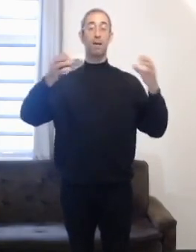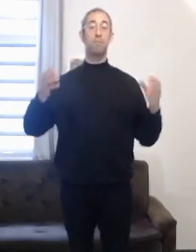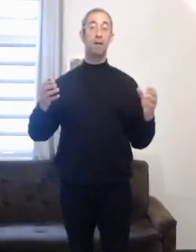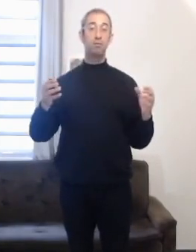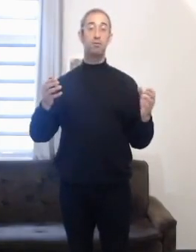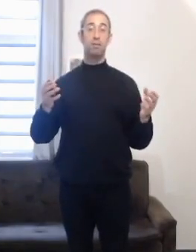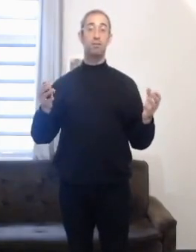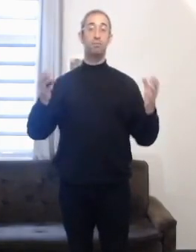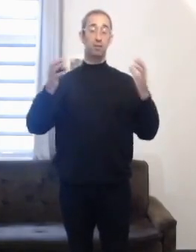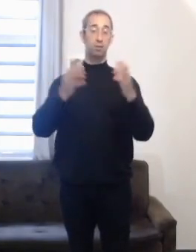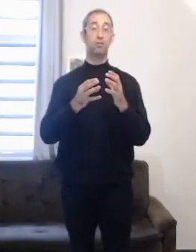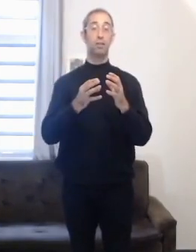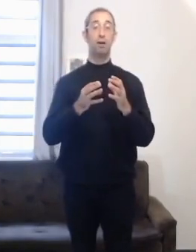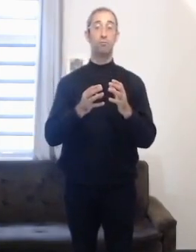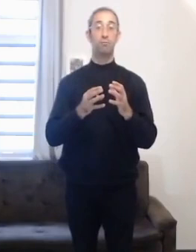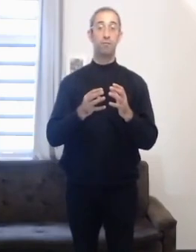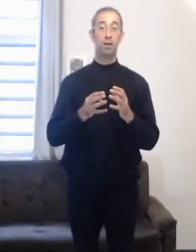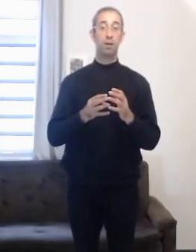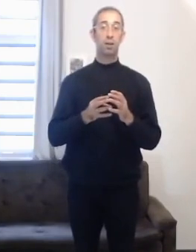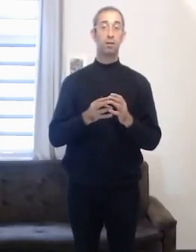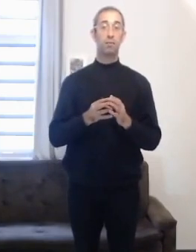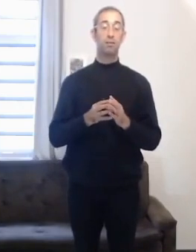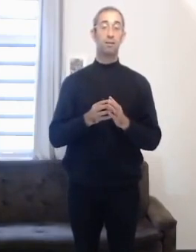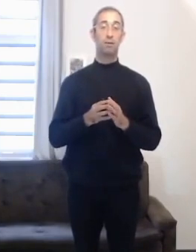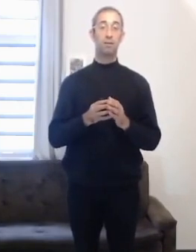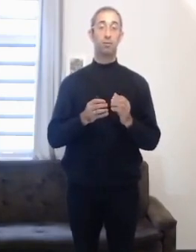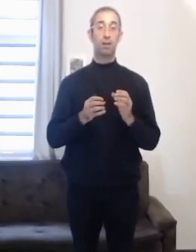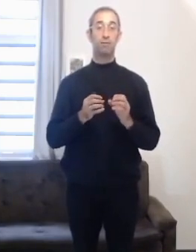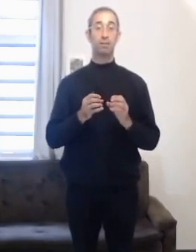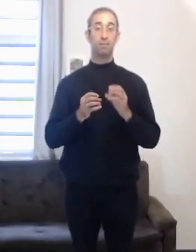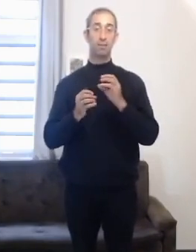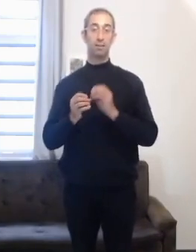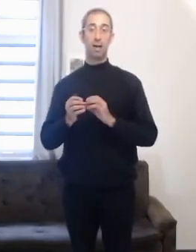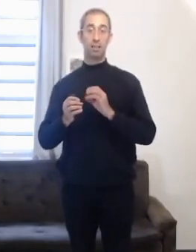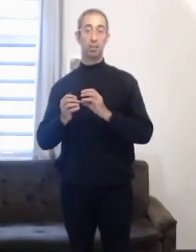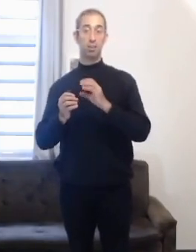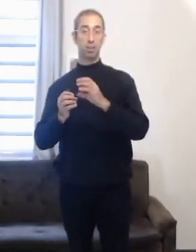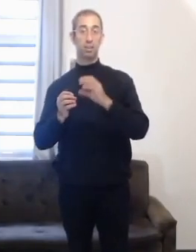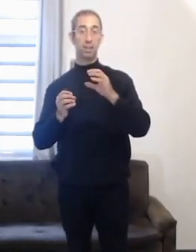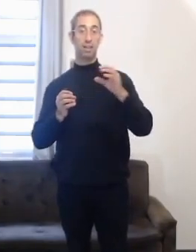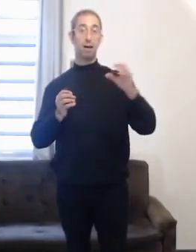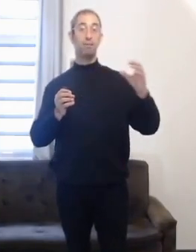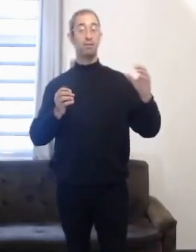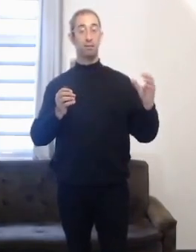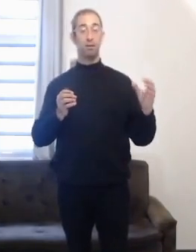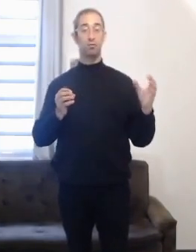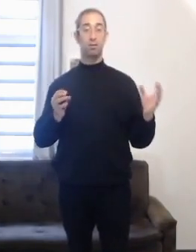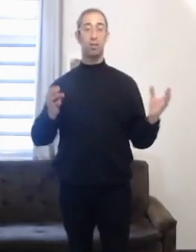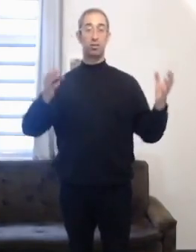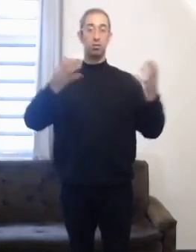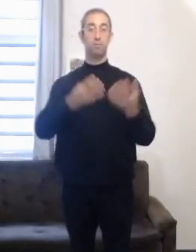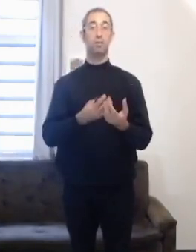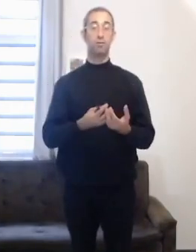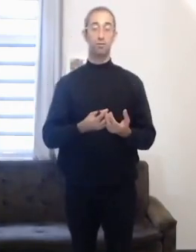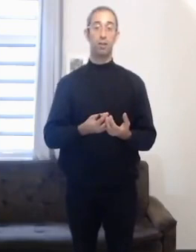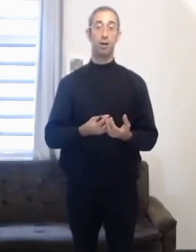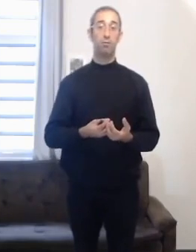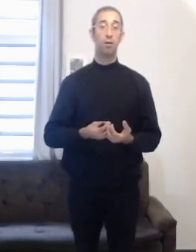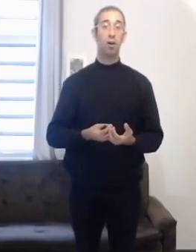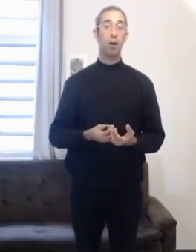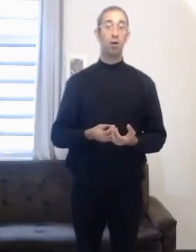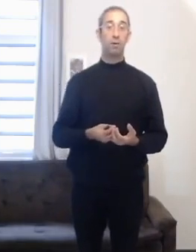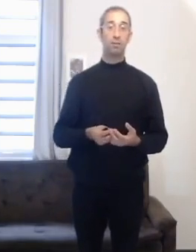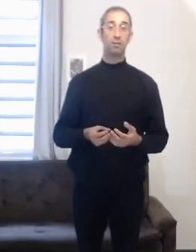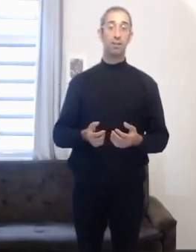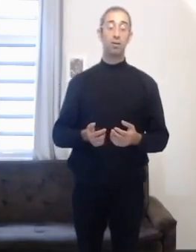os desdobramentos desse objetivo geral. E pode ter, por exemplo, o que que você precisa atingir em etapas, né, para conseguir atingir o objetivo